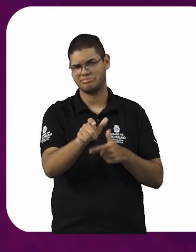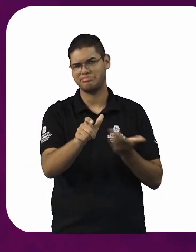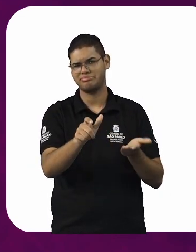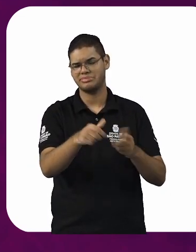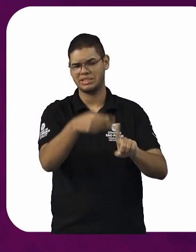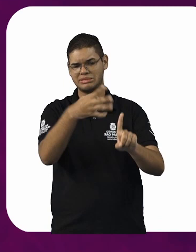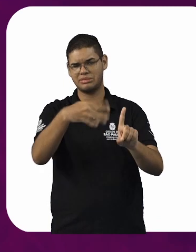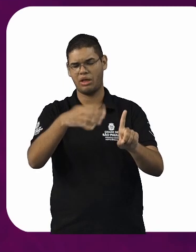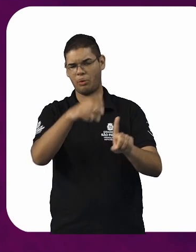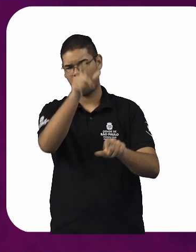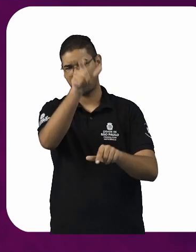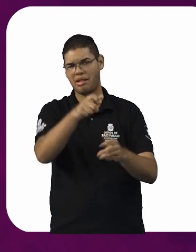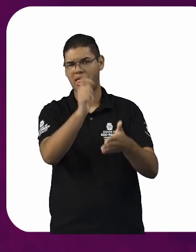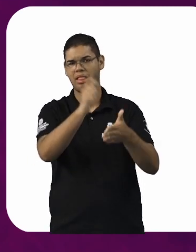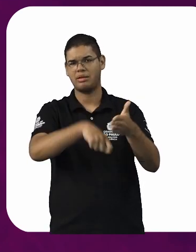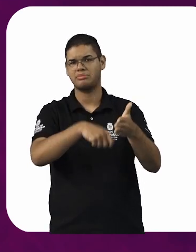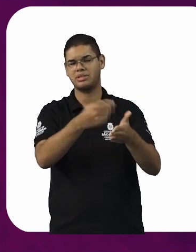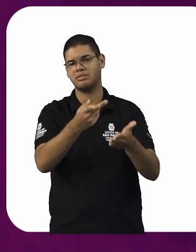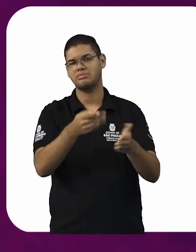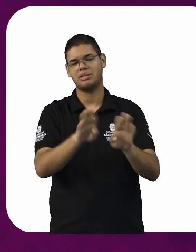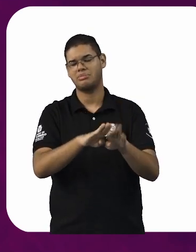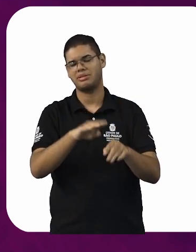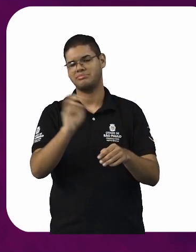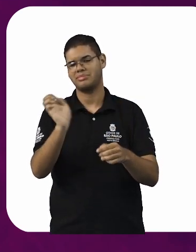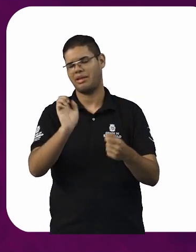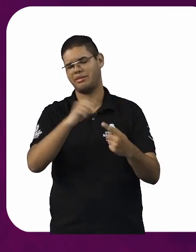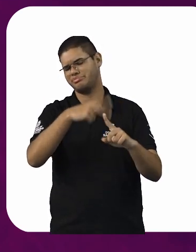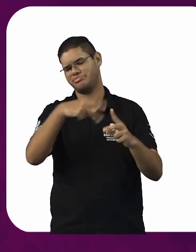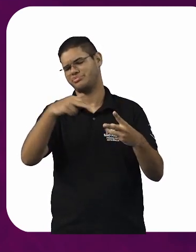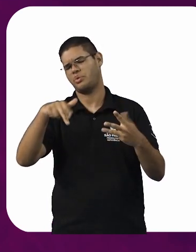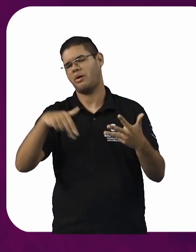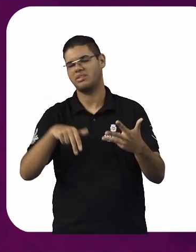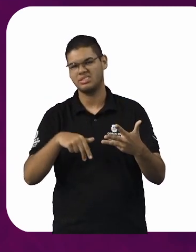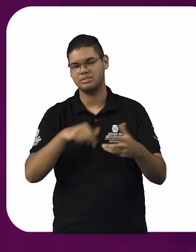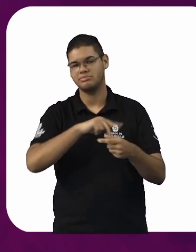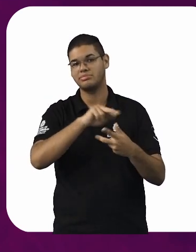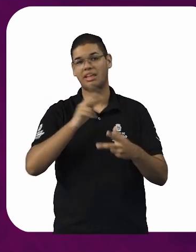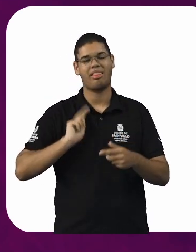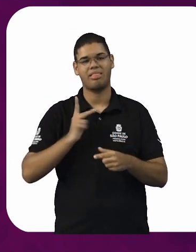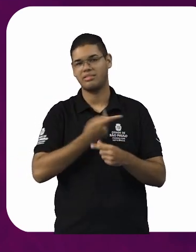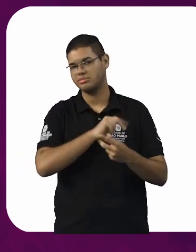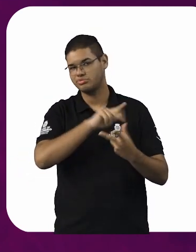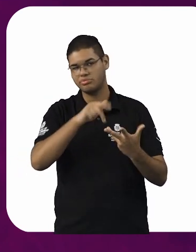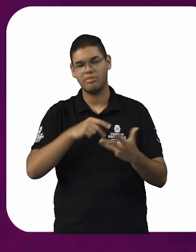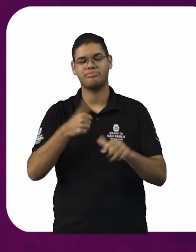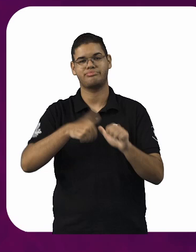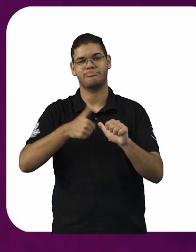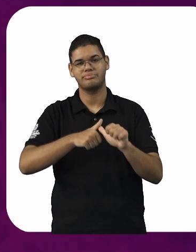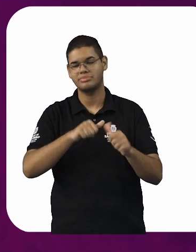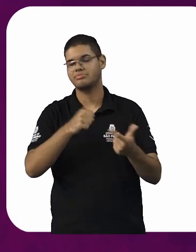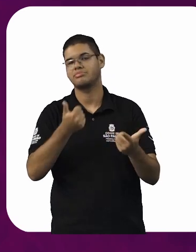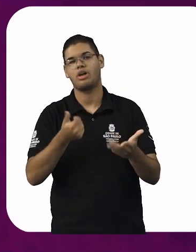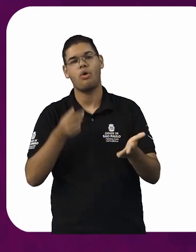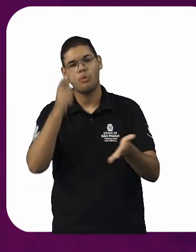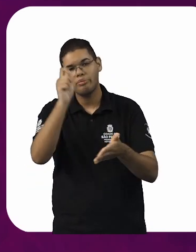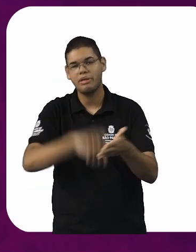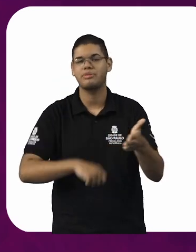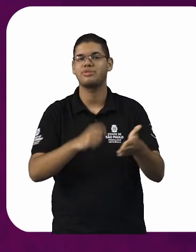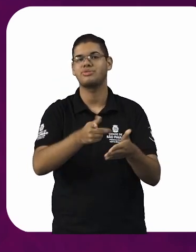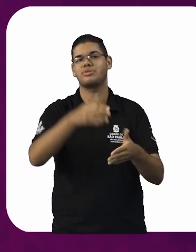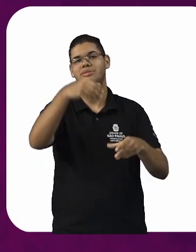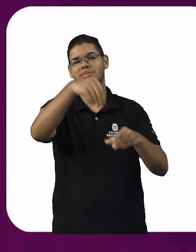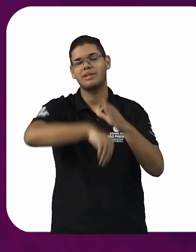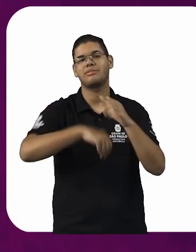pessoas trans e gays, lésbicas, bis, que fora das normas de gênero nesses espaços.